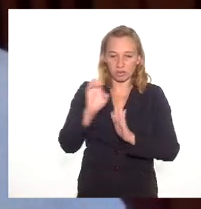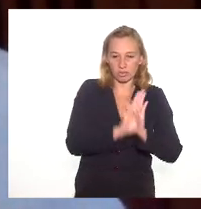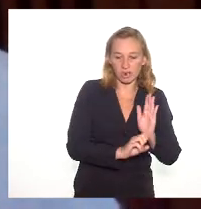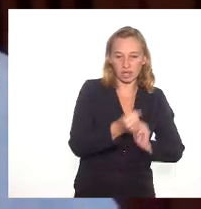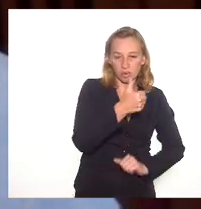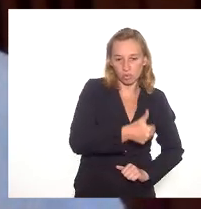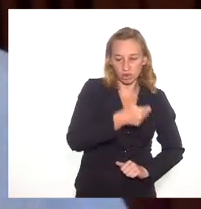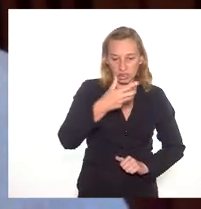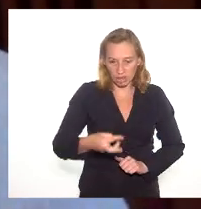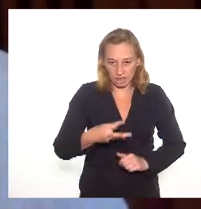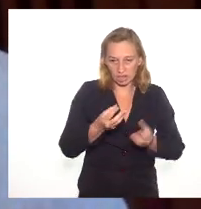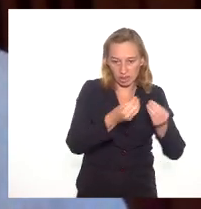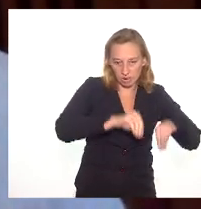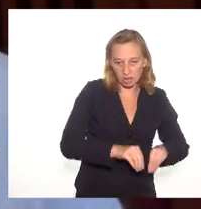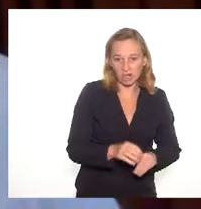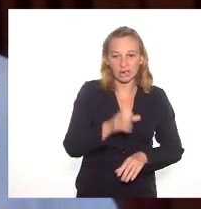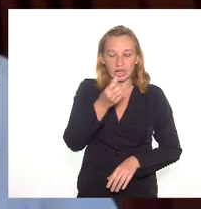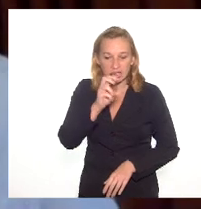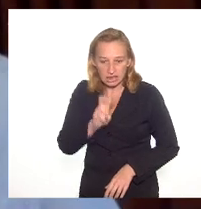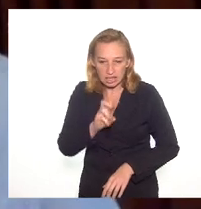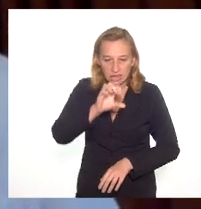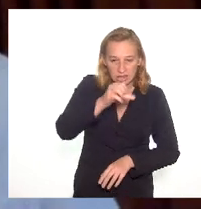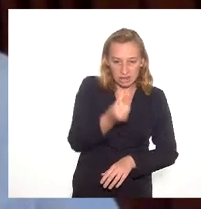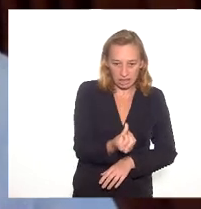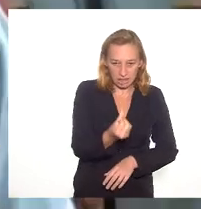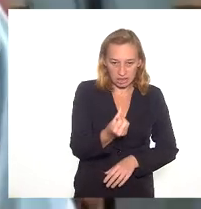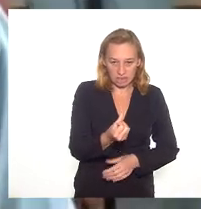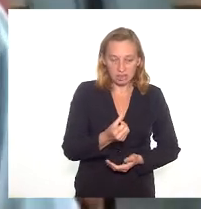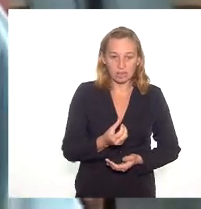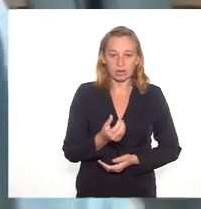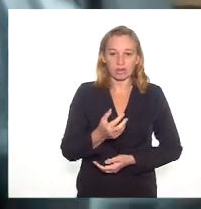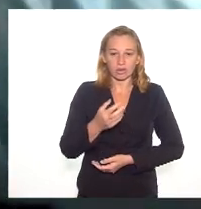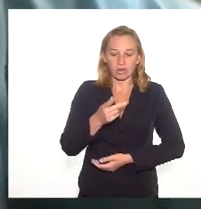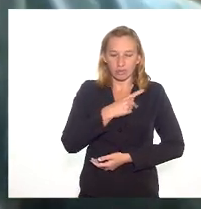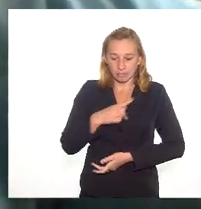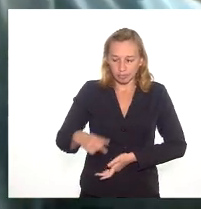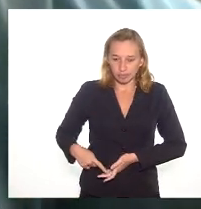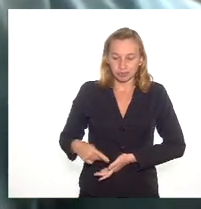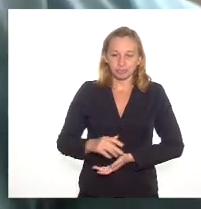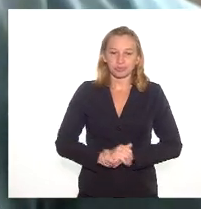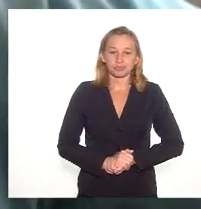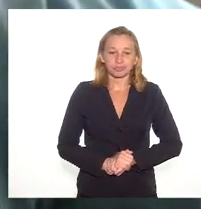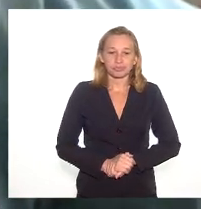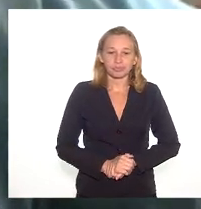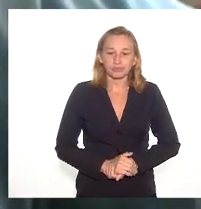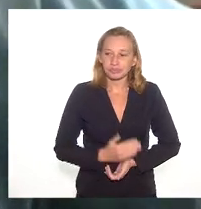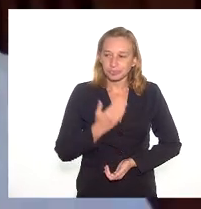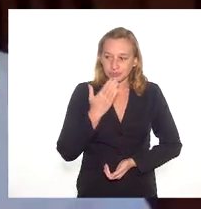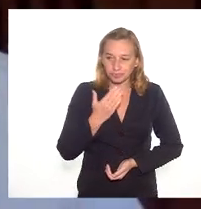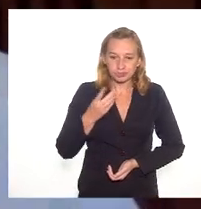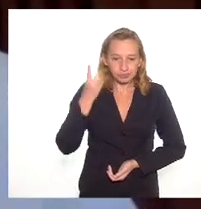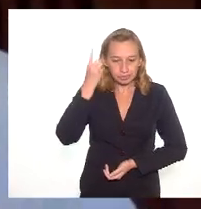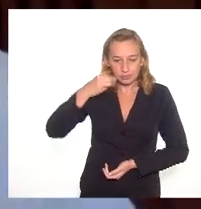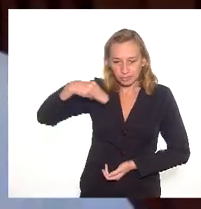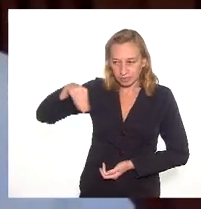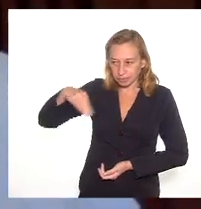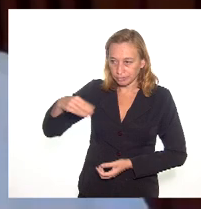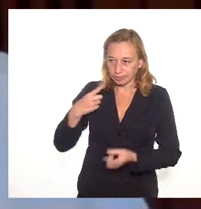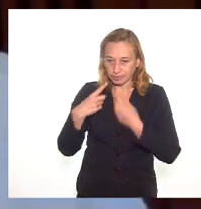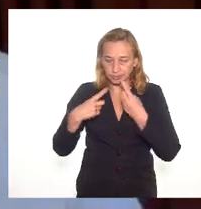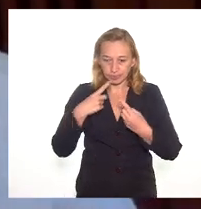3, prejudicadas emendas 5 e 6. O presidente, presidente Pacheco. Carlos Mink, para